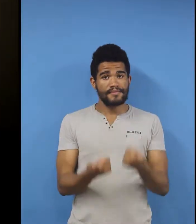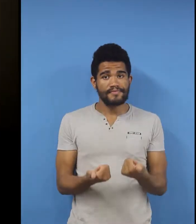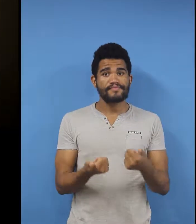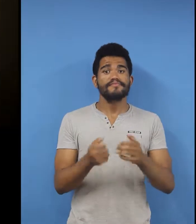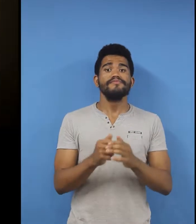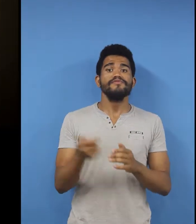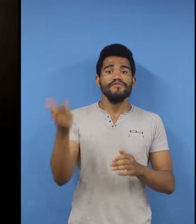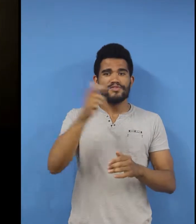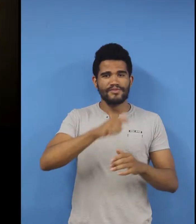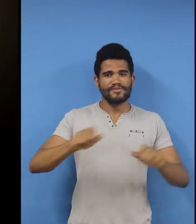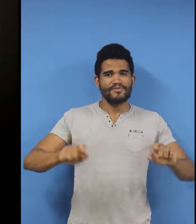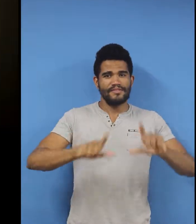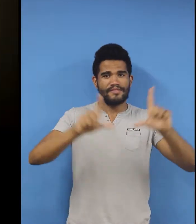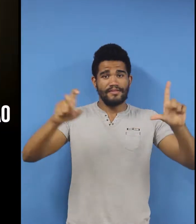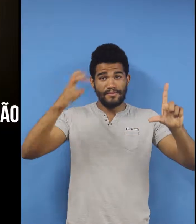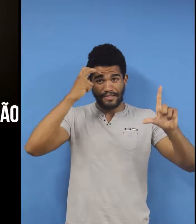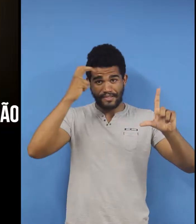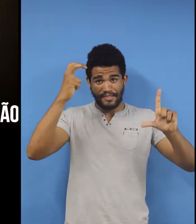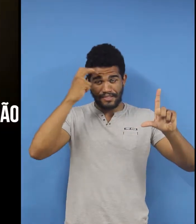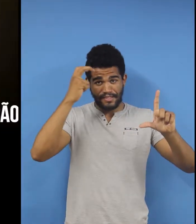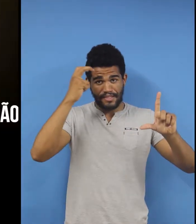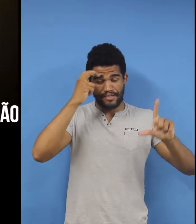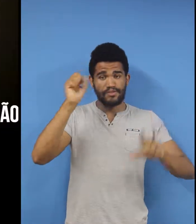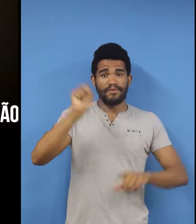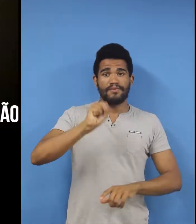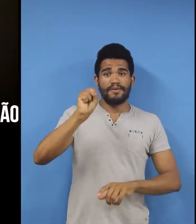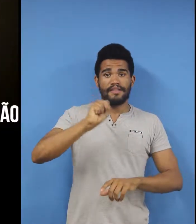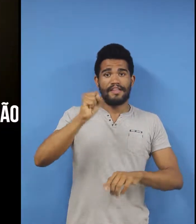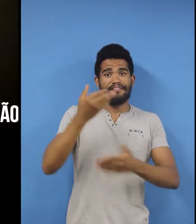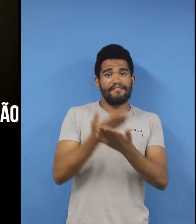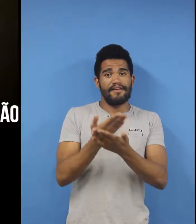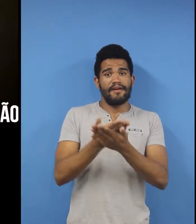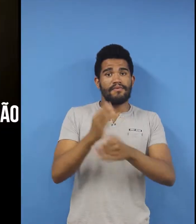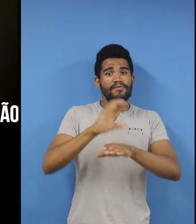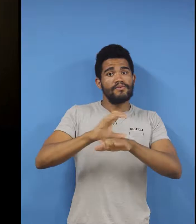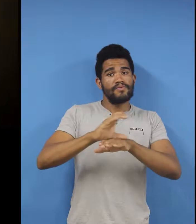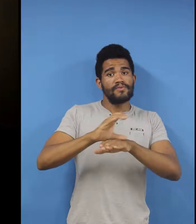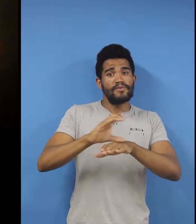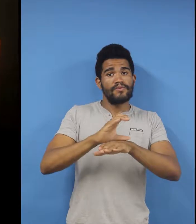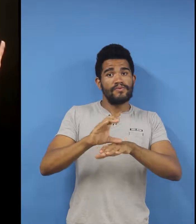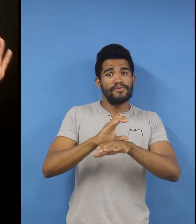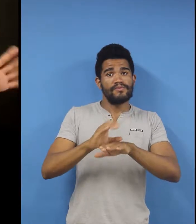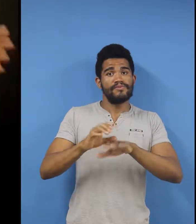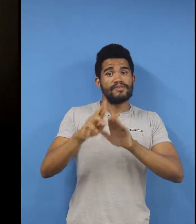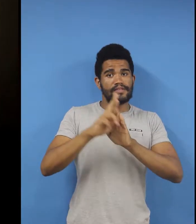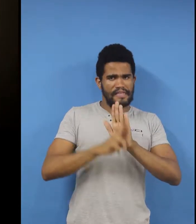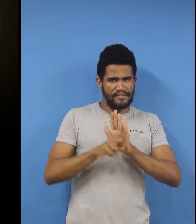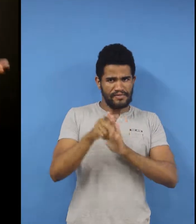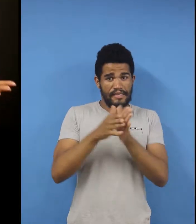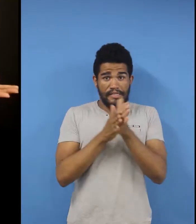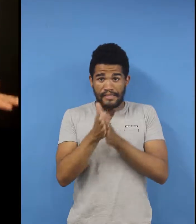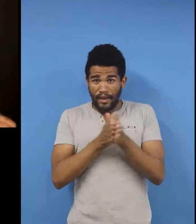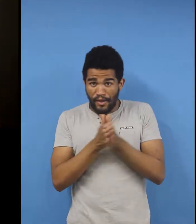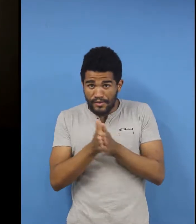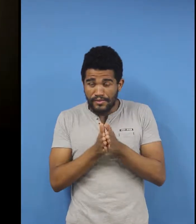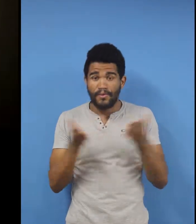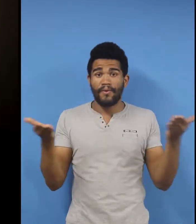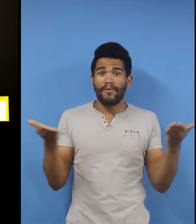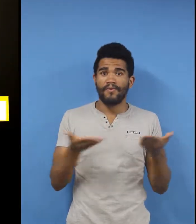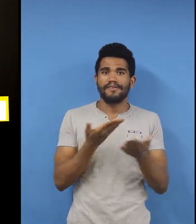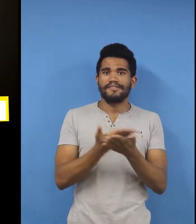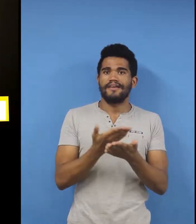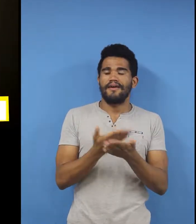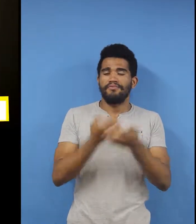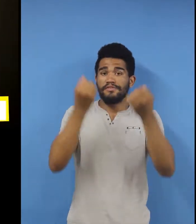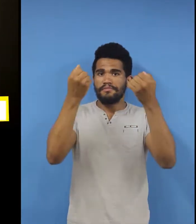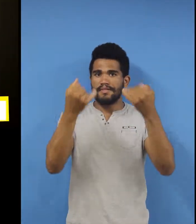Olá pessoal, tudo bem? O canal Inteligente está no ar. Essa é a 8ª aula do curso de redação e para quem estava ansioso, finalmente hoje é a aula